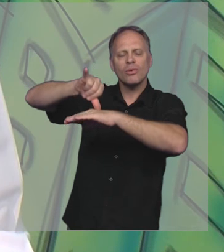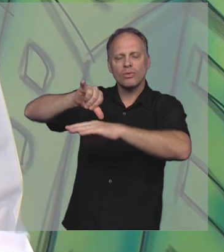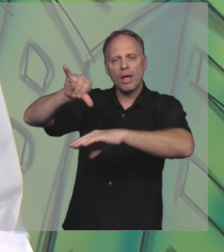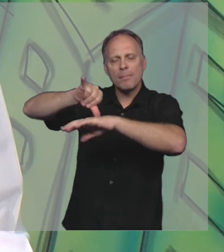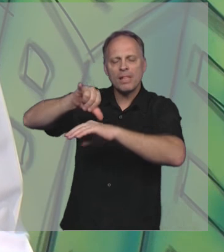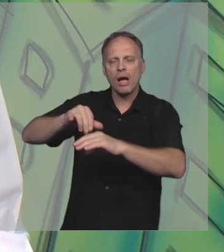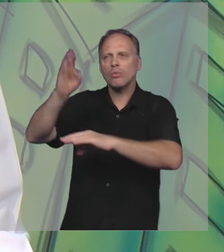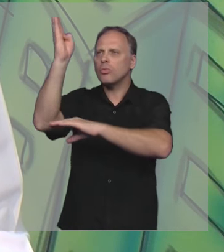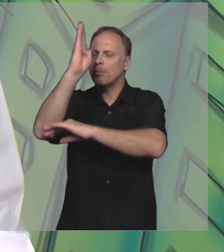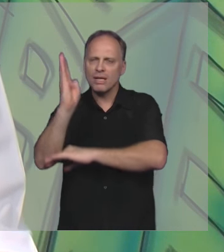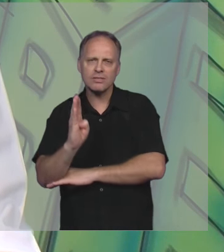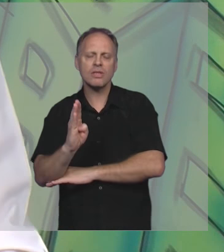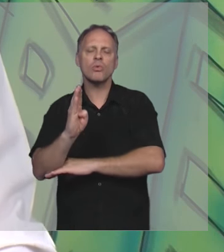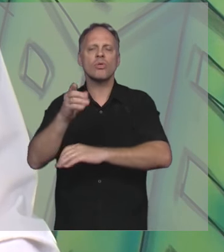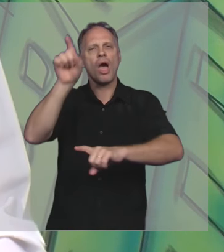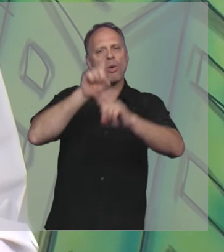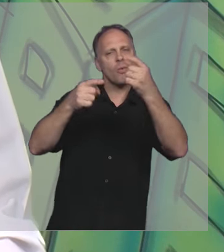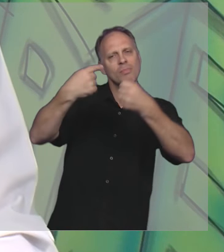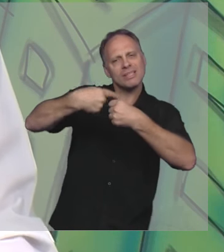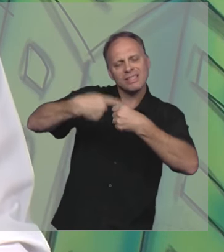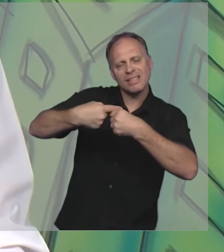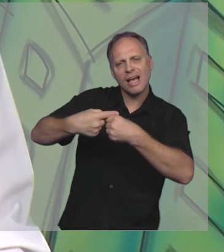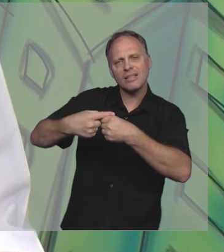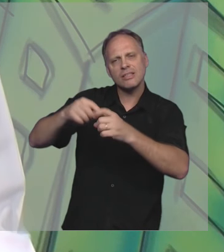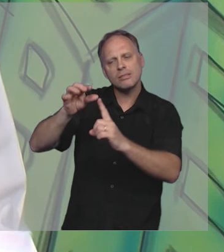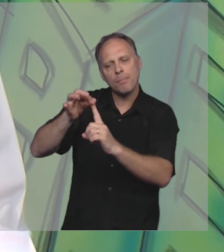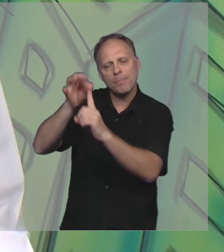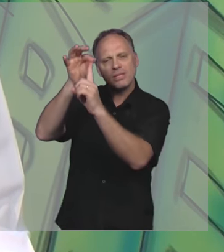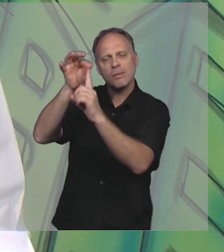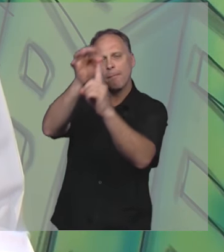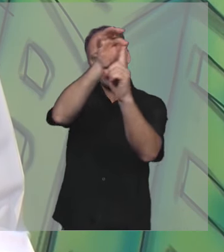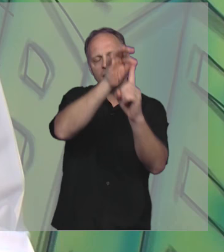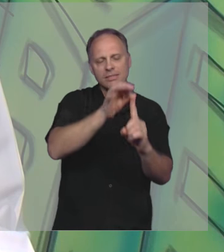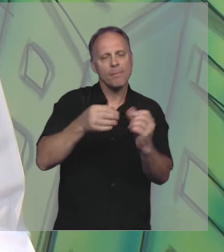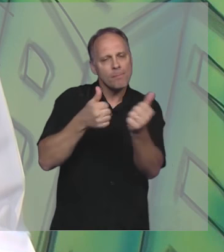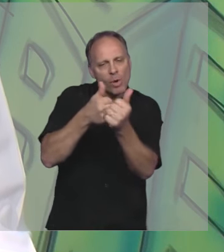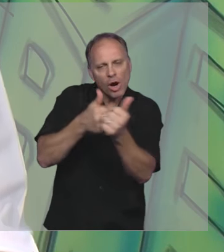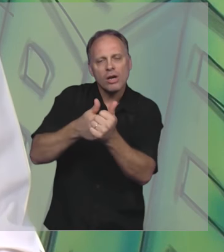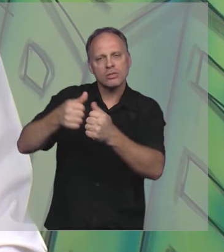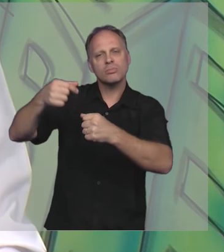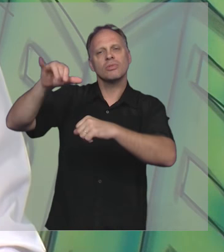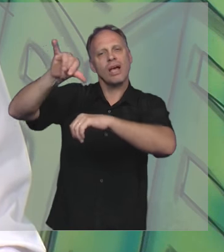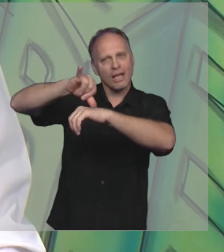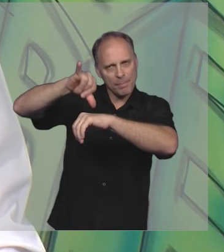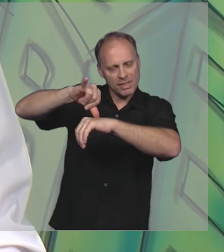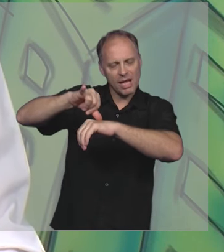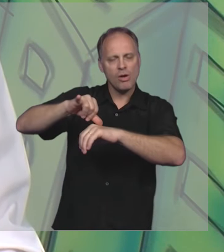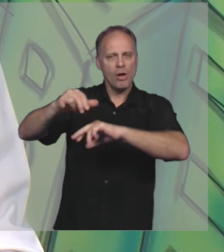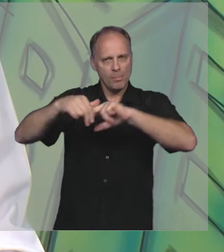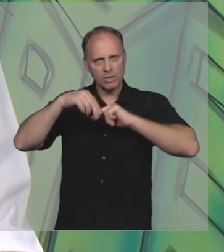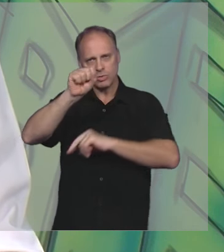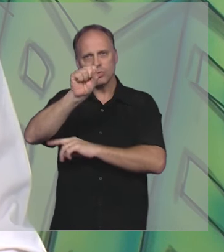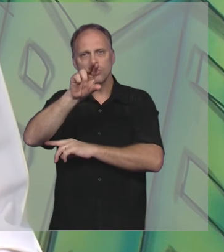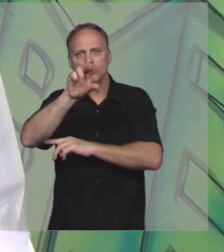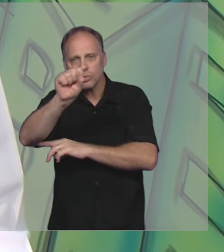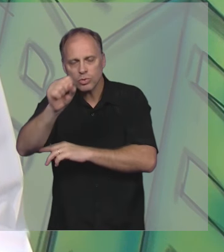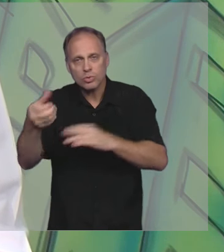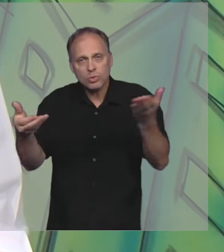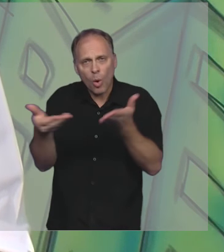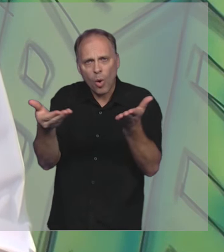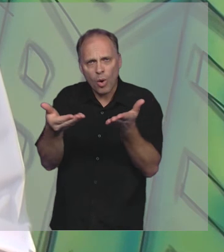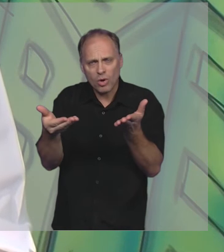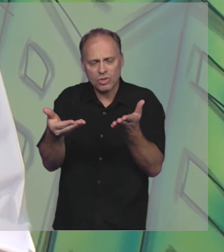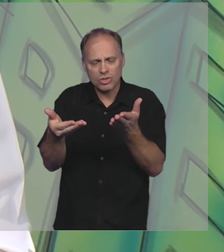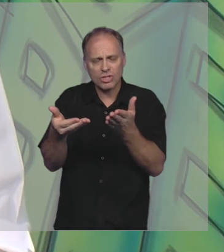às capitais do Brasil e algumas cidades satélites em volta dessas capitais. Então, o SUS hoje ele